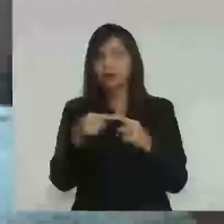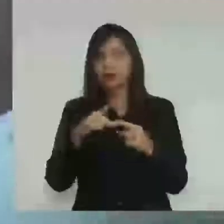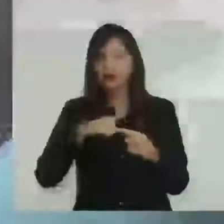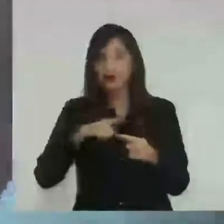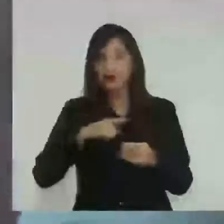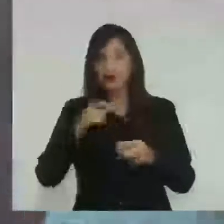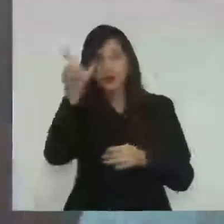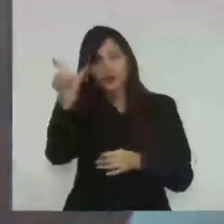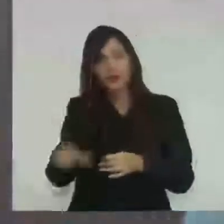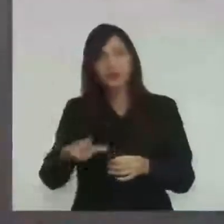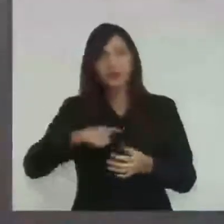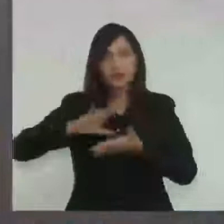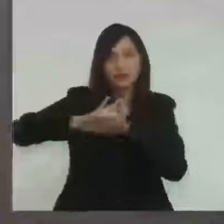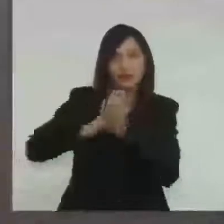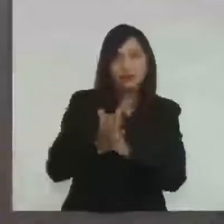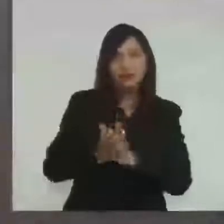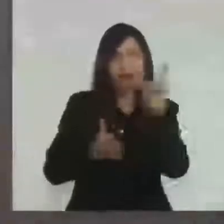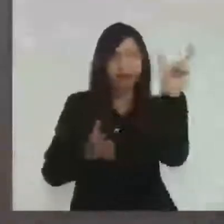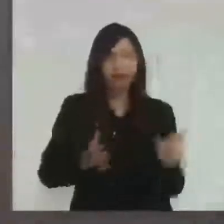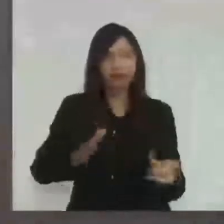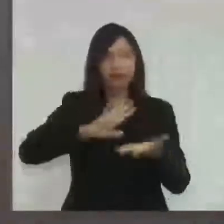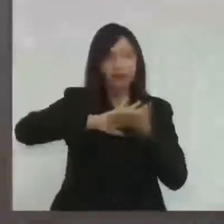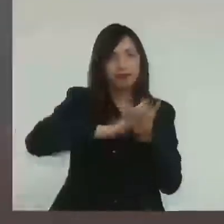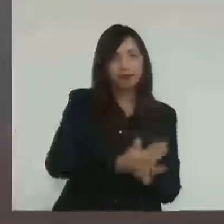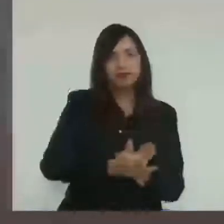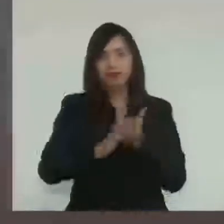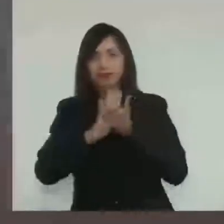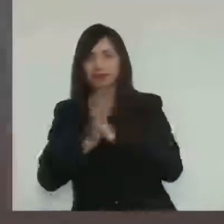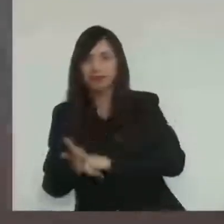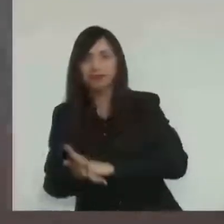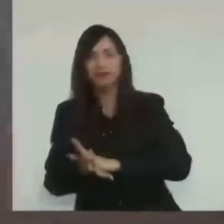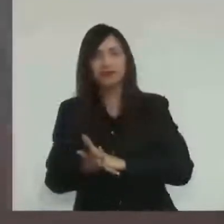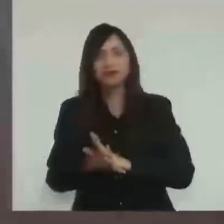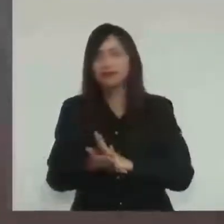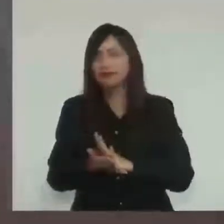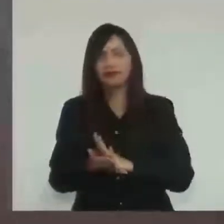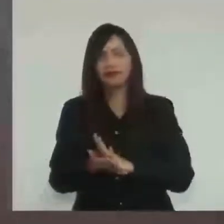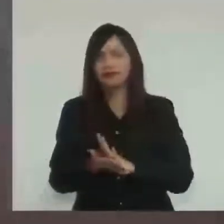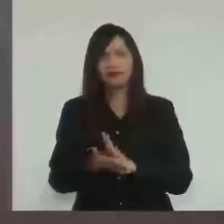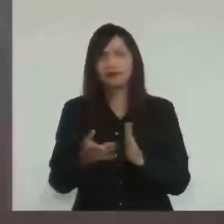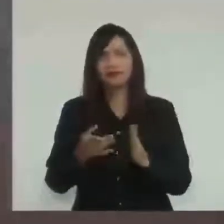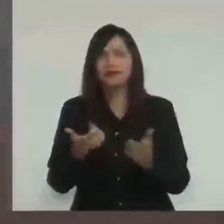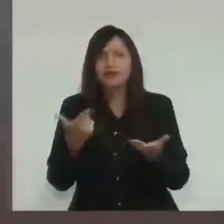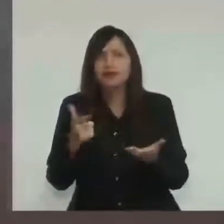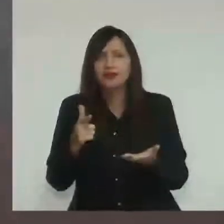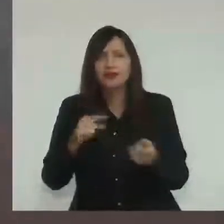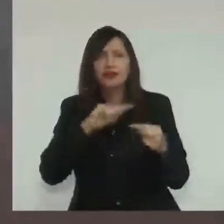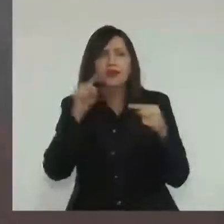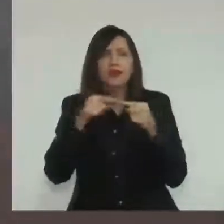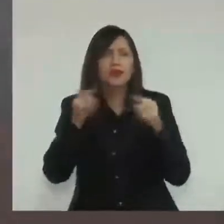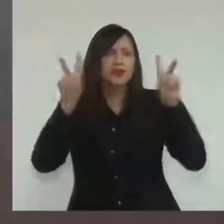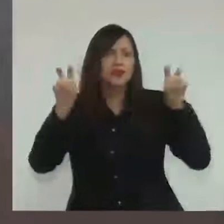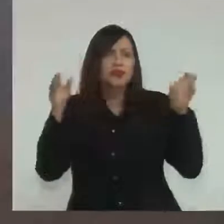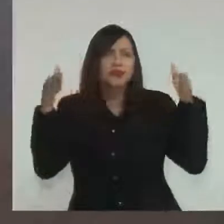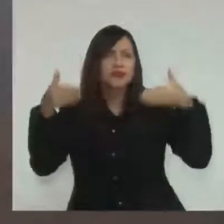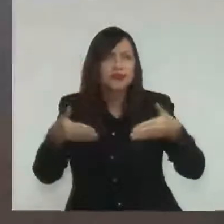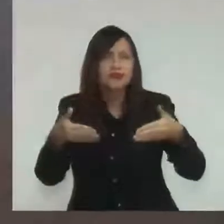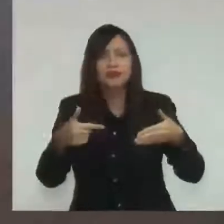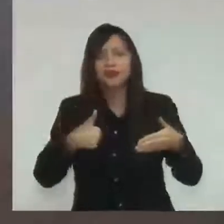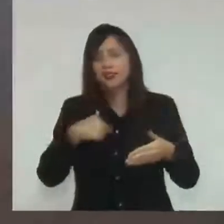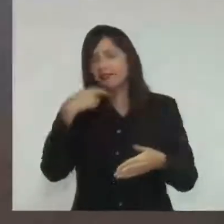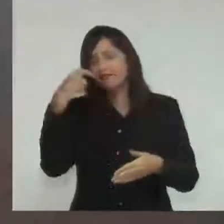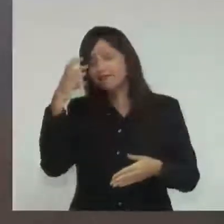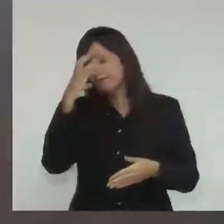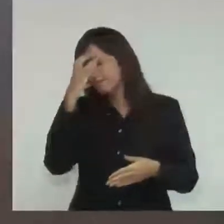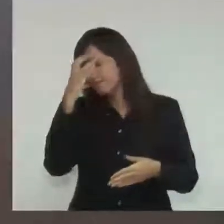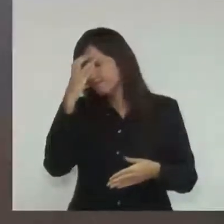da entidade sindical agredindo o outro lado, e não ter nada de objetivo, realmente é constrangedor. Eu fico